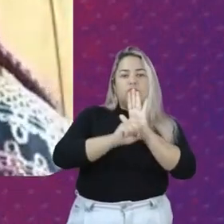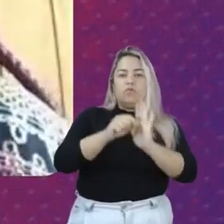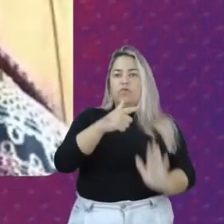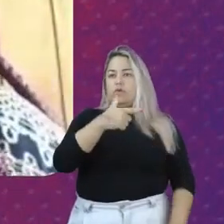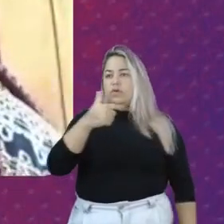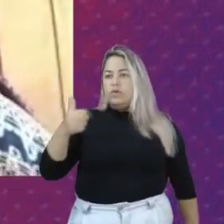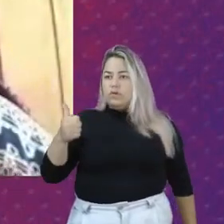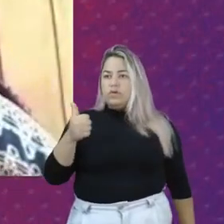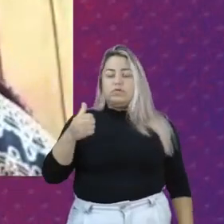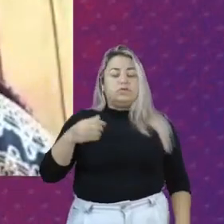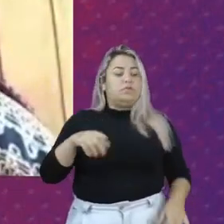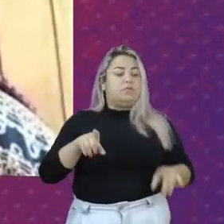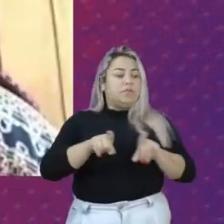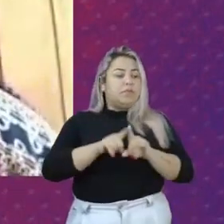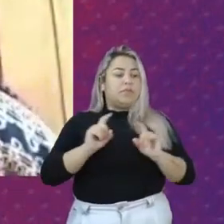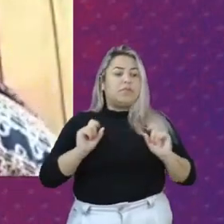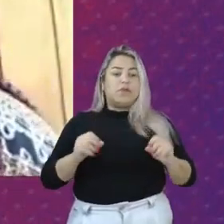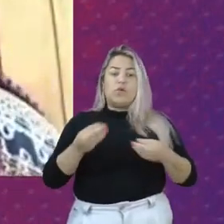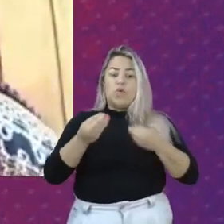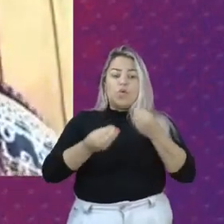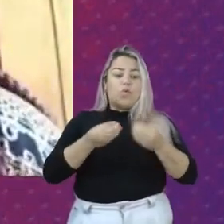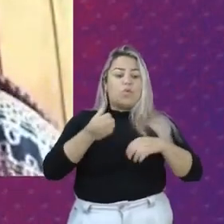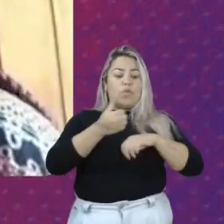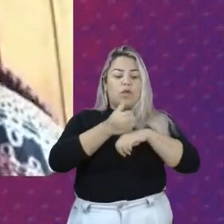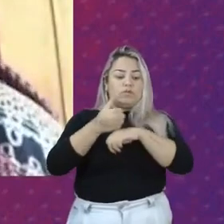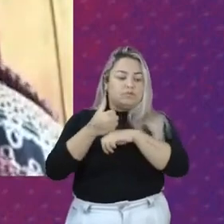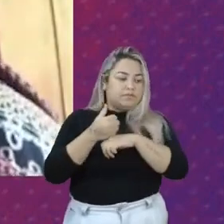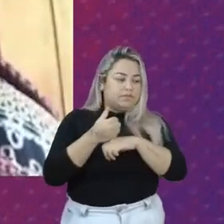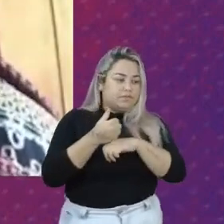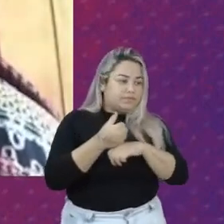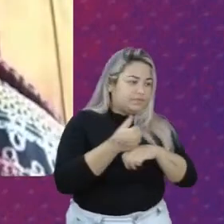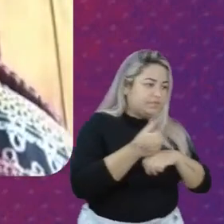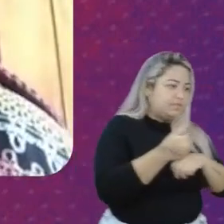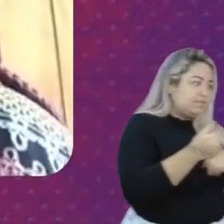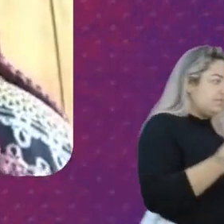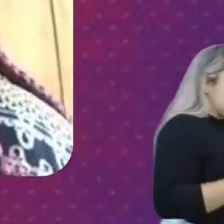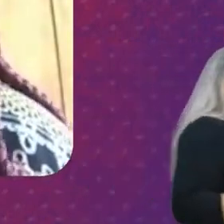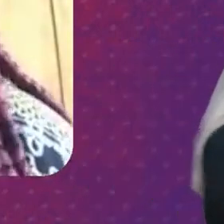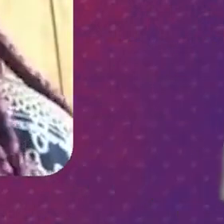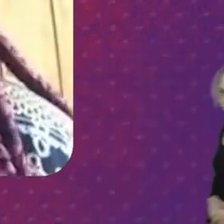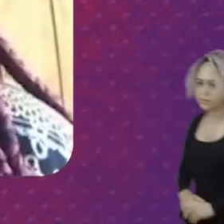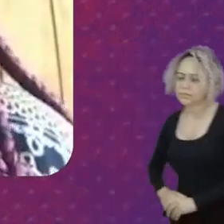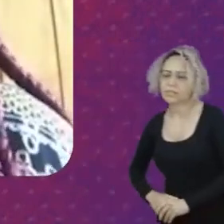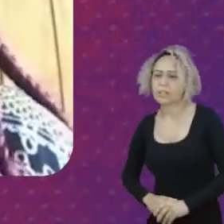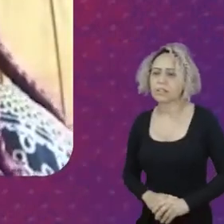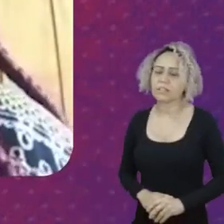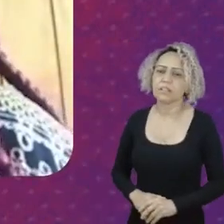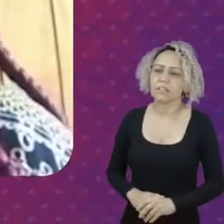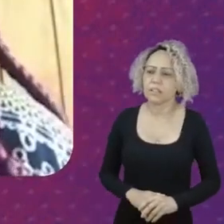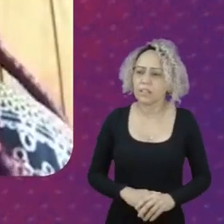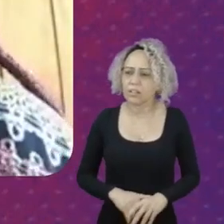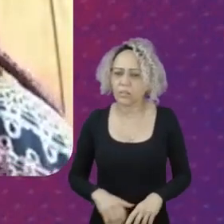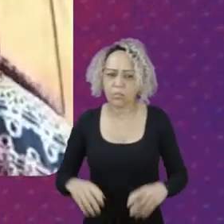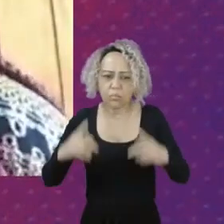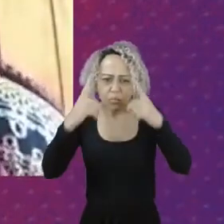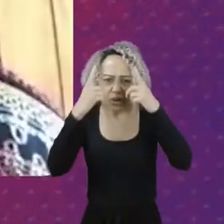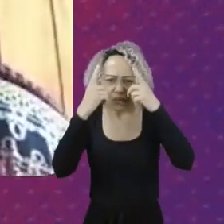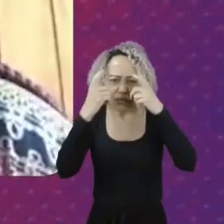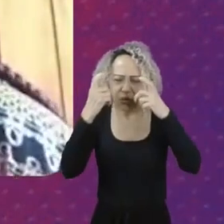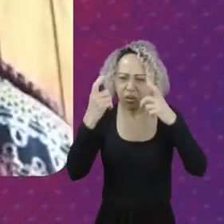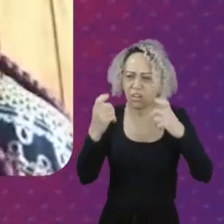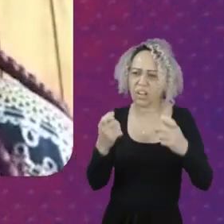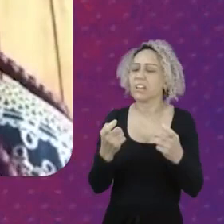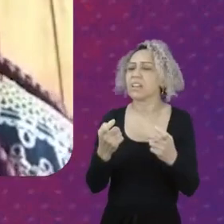uma contradição extrema, como espaço ainda altamente criminalizado, alvo de violação extrema do Estado, quando